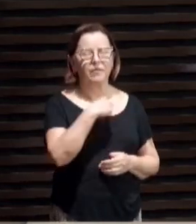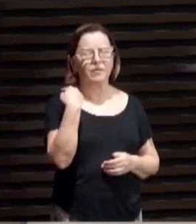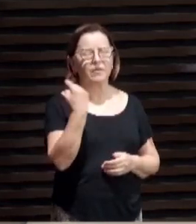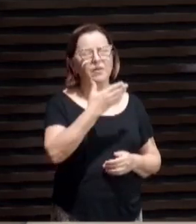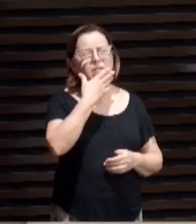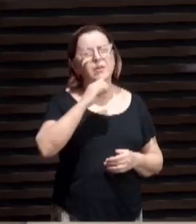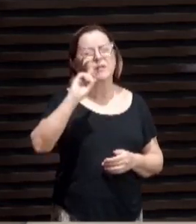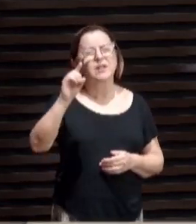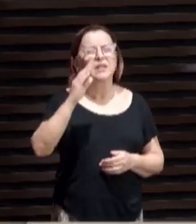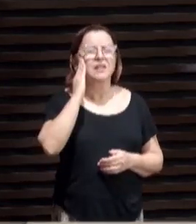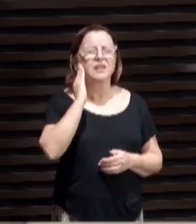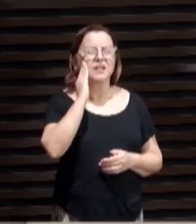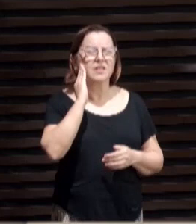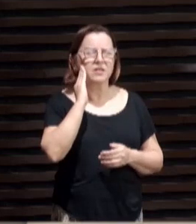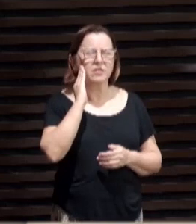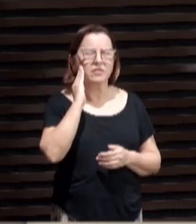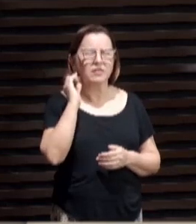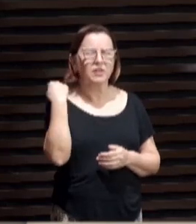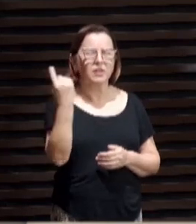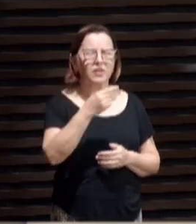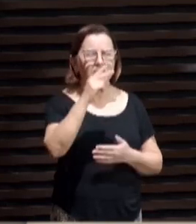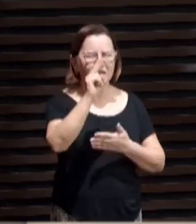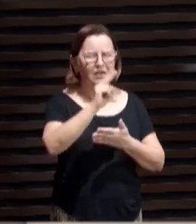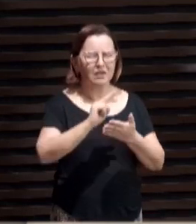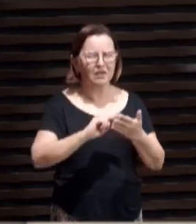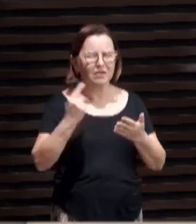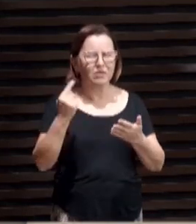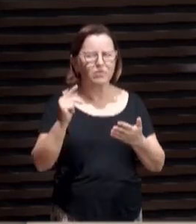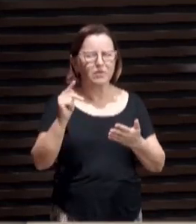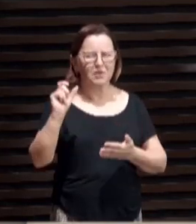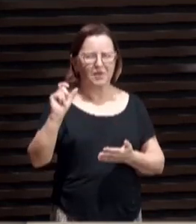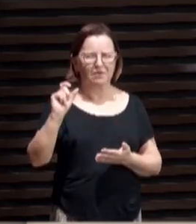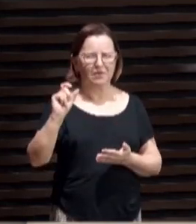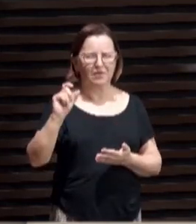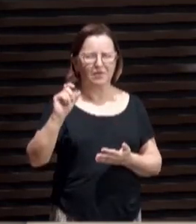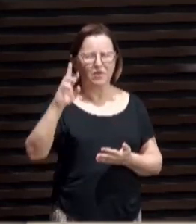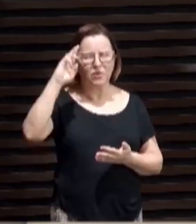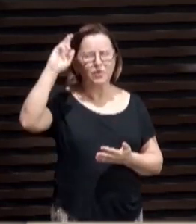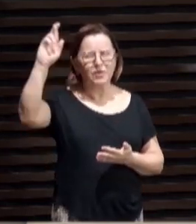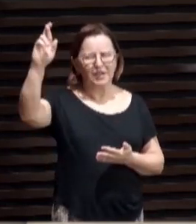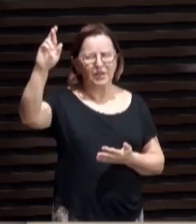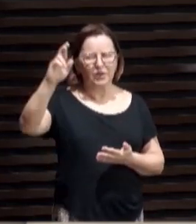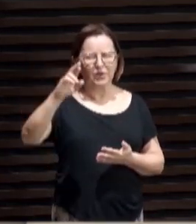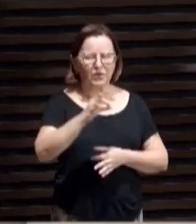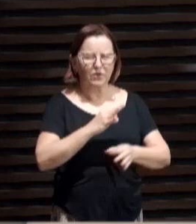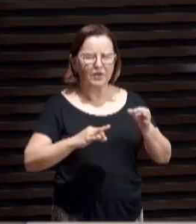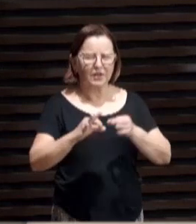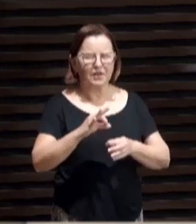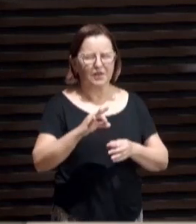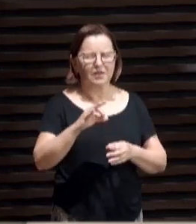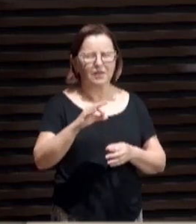nós estávamos vendo ali na Tua Palavra que é o Senhor que ordena os nossos passos na Tua